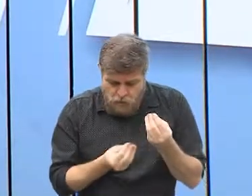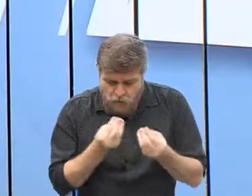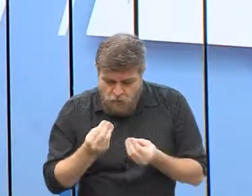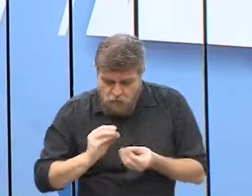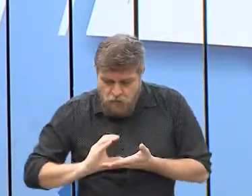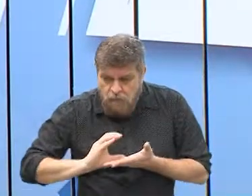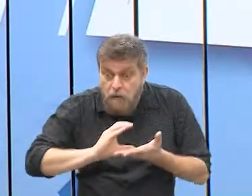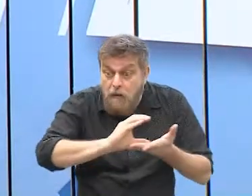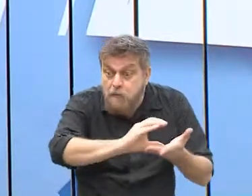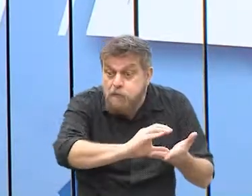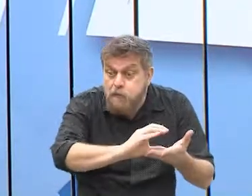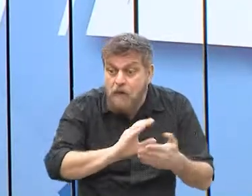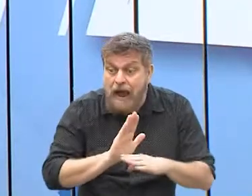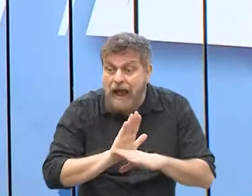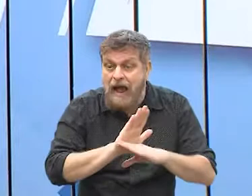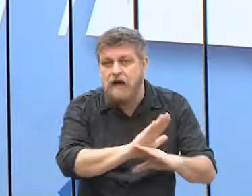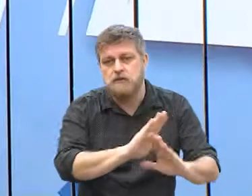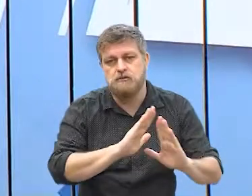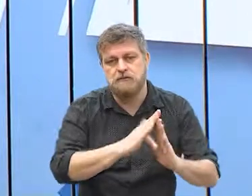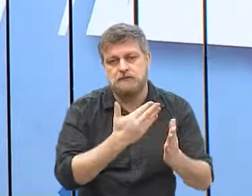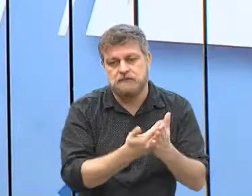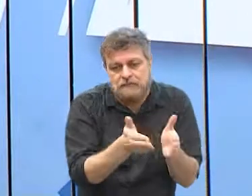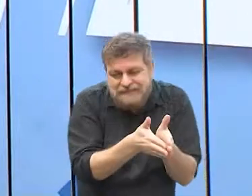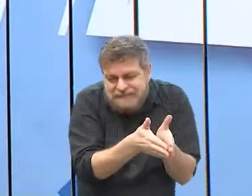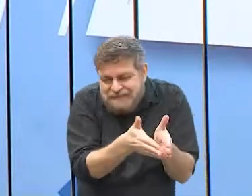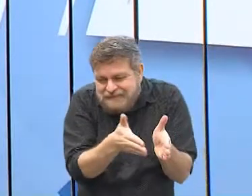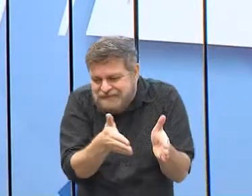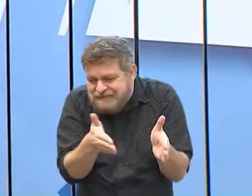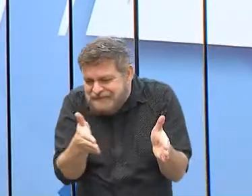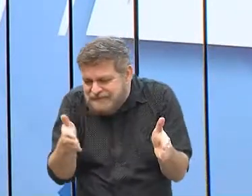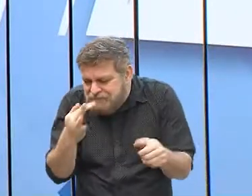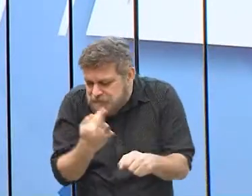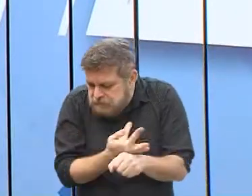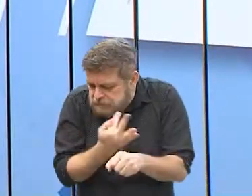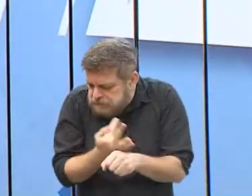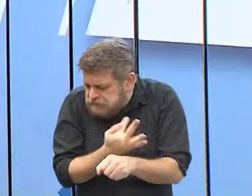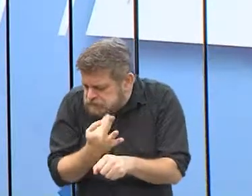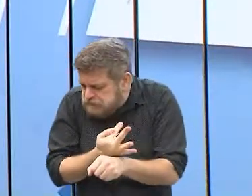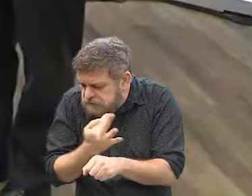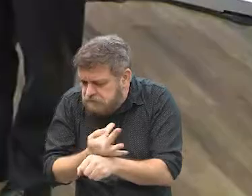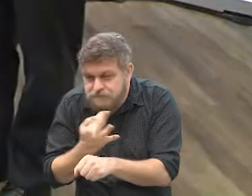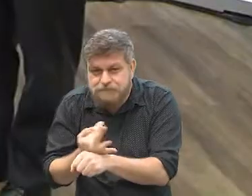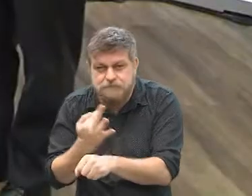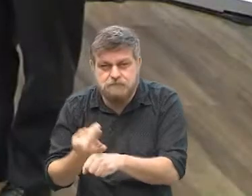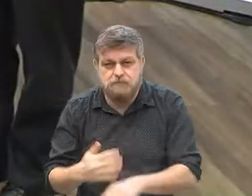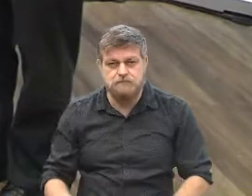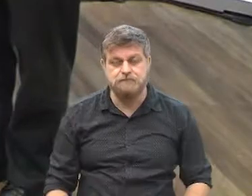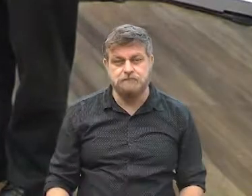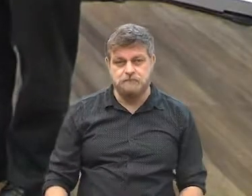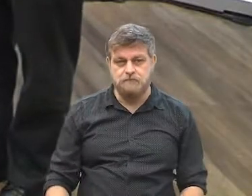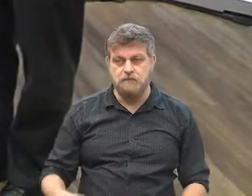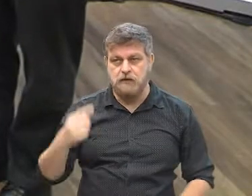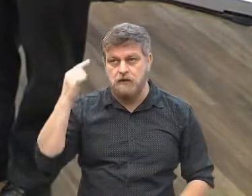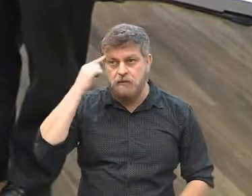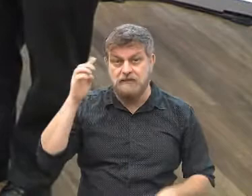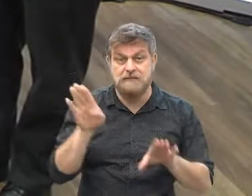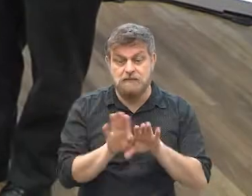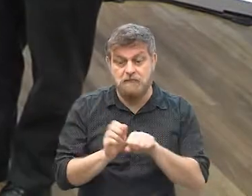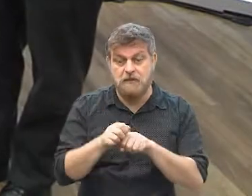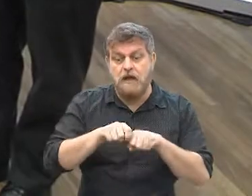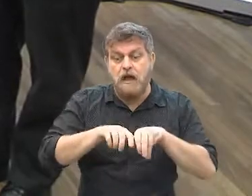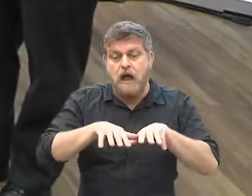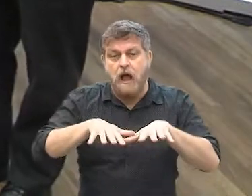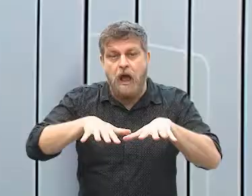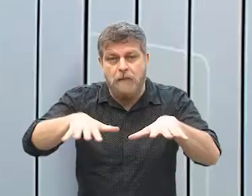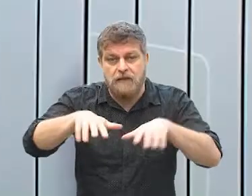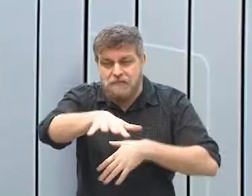forma de ajudar essas escolas a ultrapassar essa crise. Ainda sobre o impacto da pandemia,